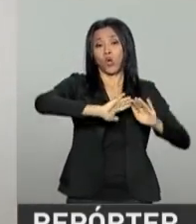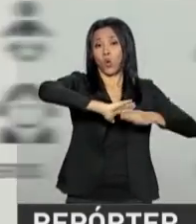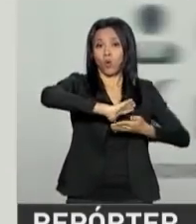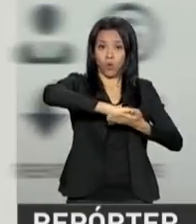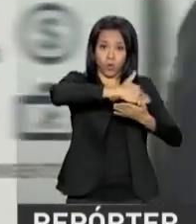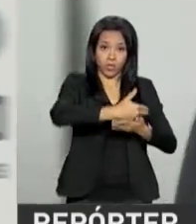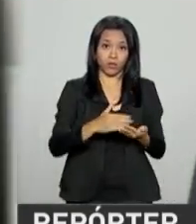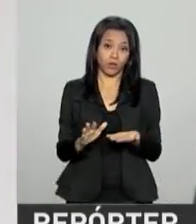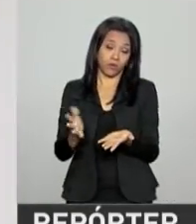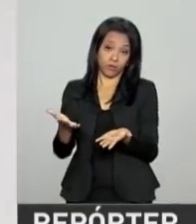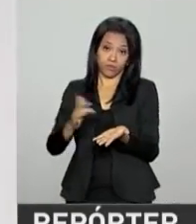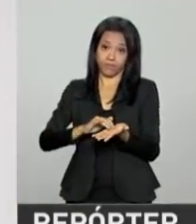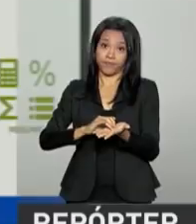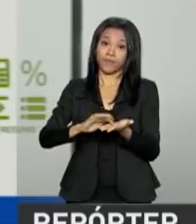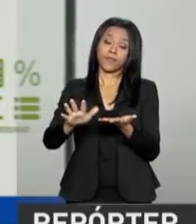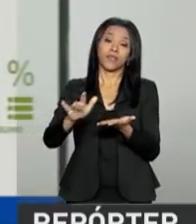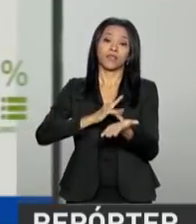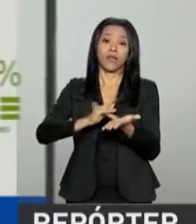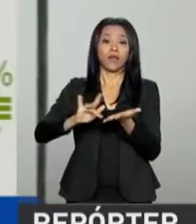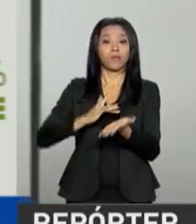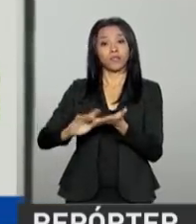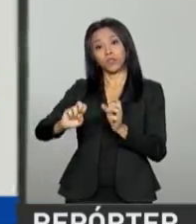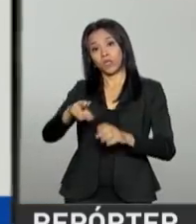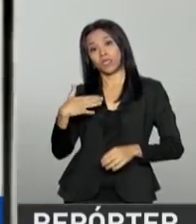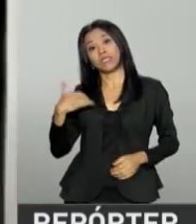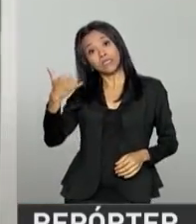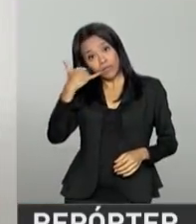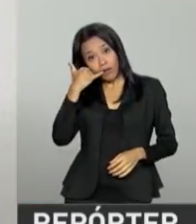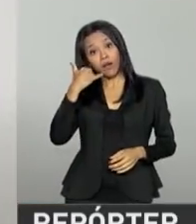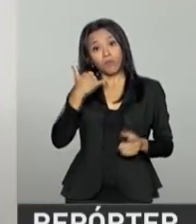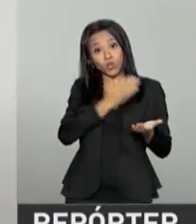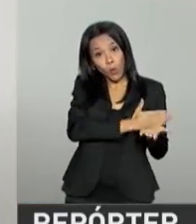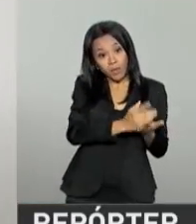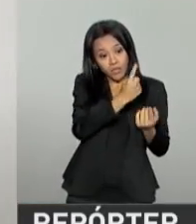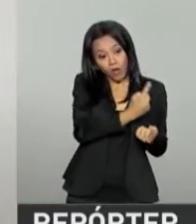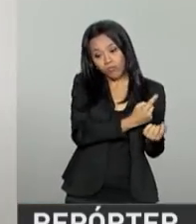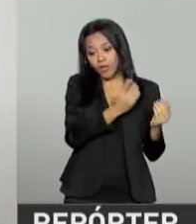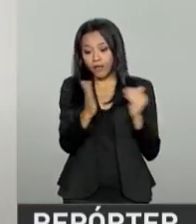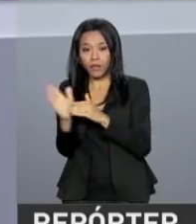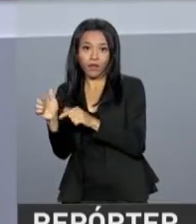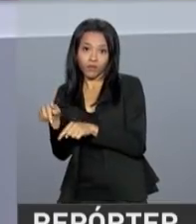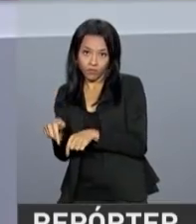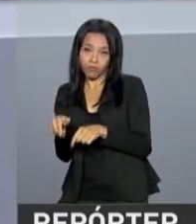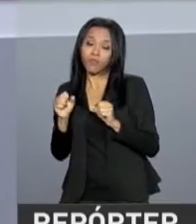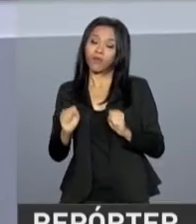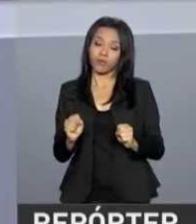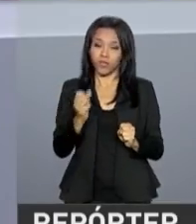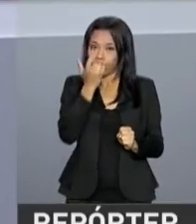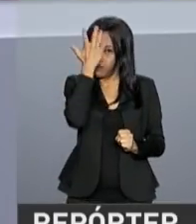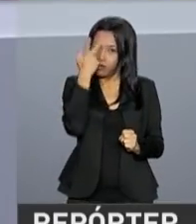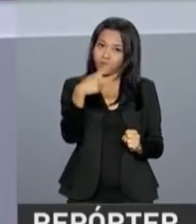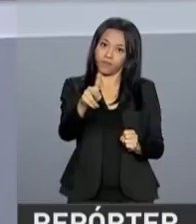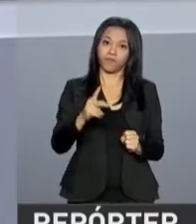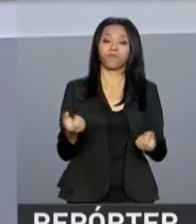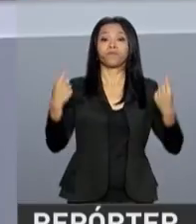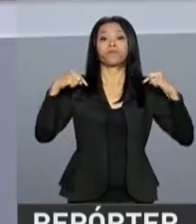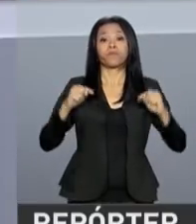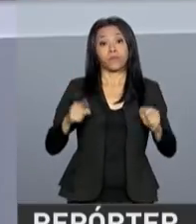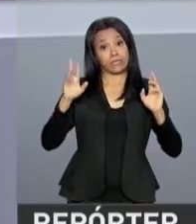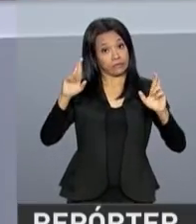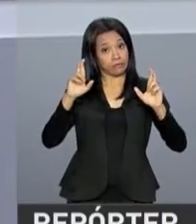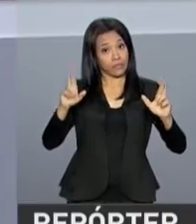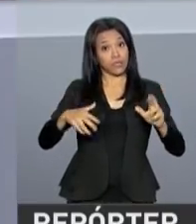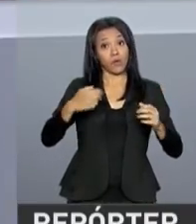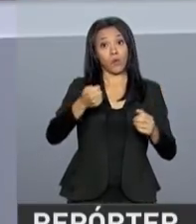celular pode até começar a declaração do equipamento que termina em outro o que foi mais prático e fácil a expectativa é que